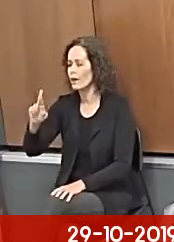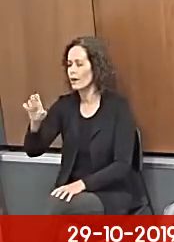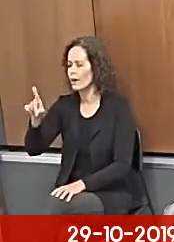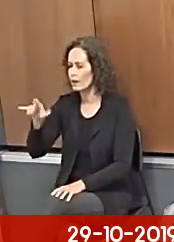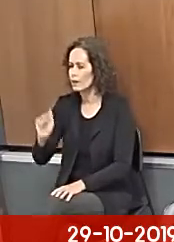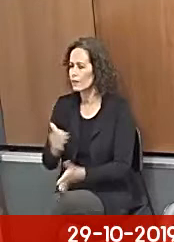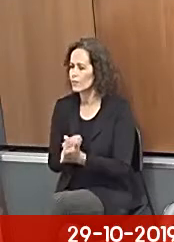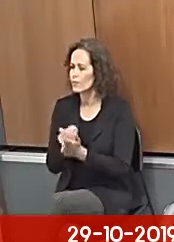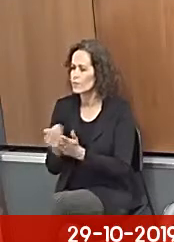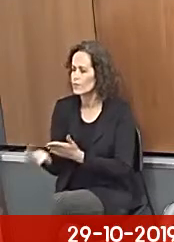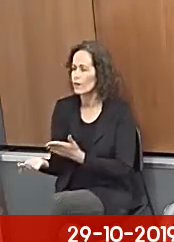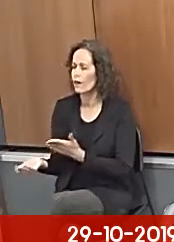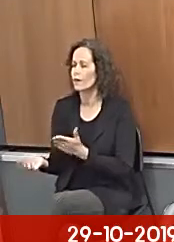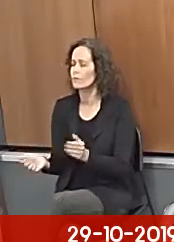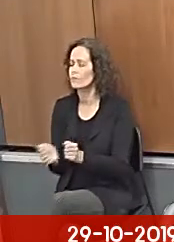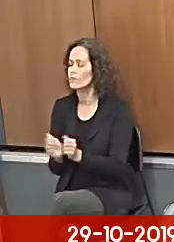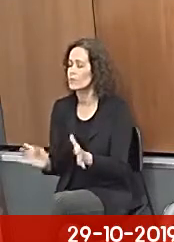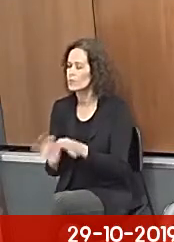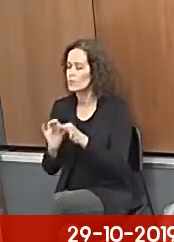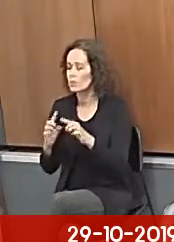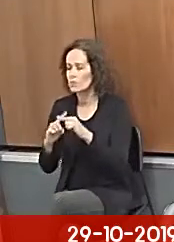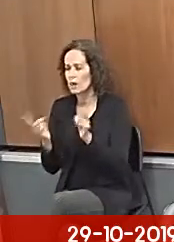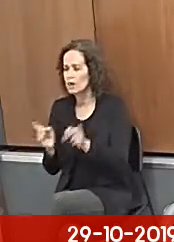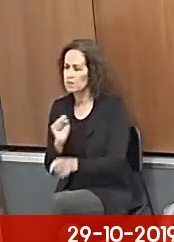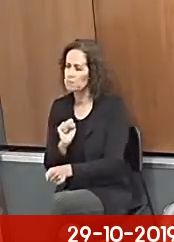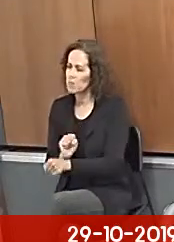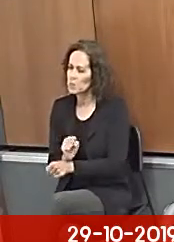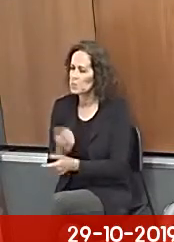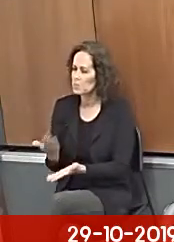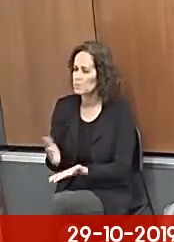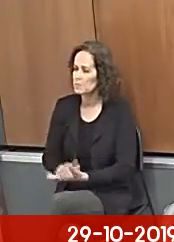ainda ela não evoluiu.